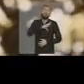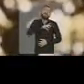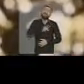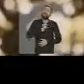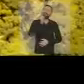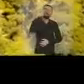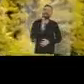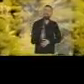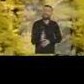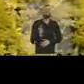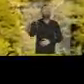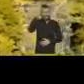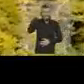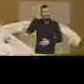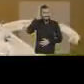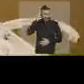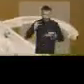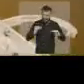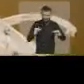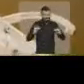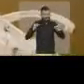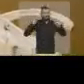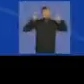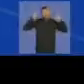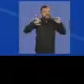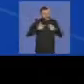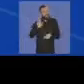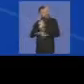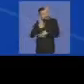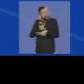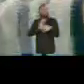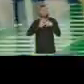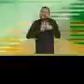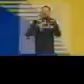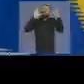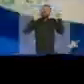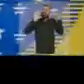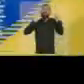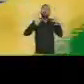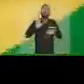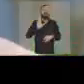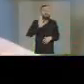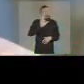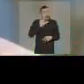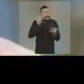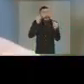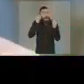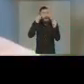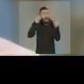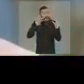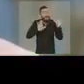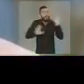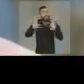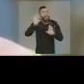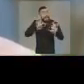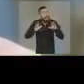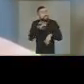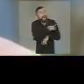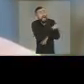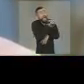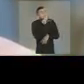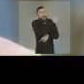Eu amo o meu país e sempre defendi nossa soberania e nossa independência. Mas é preciso estar atento.